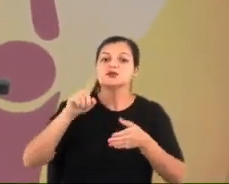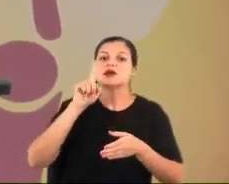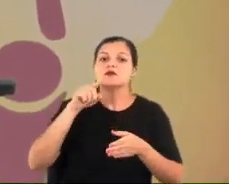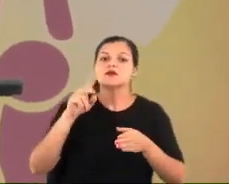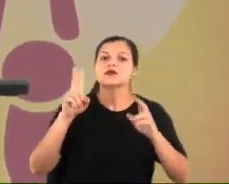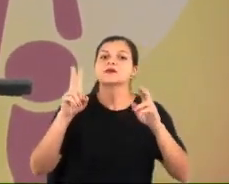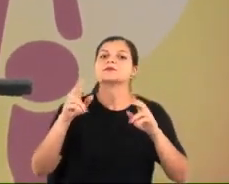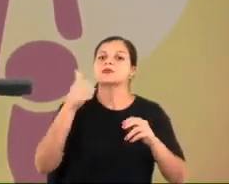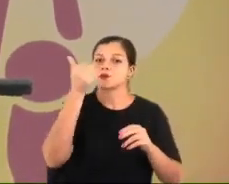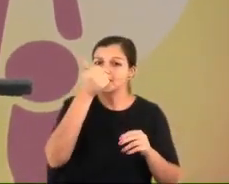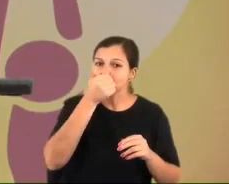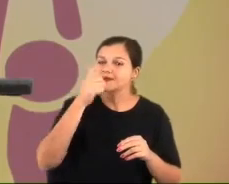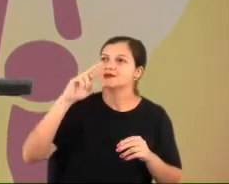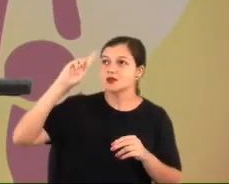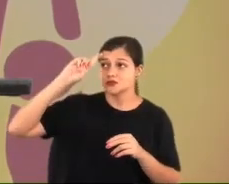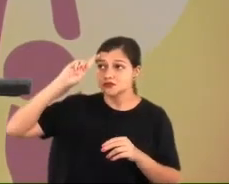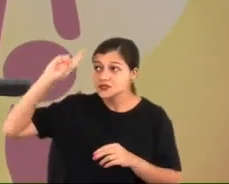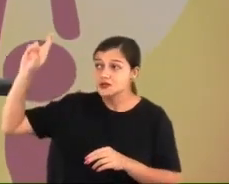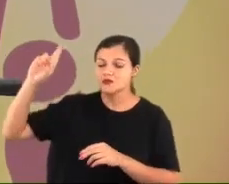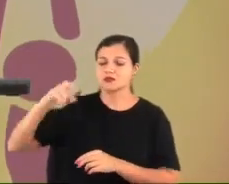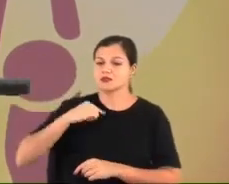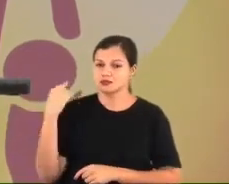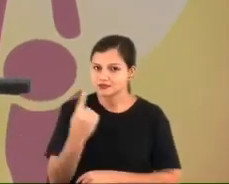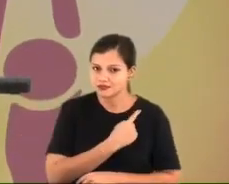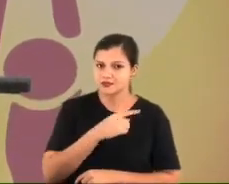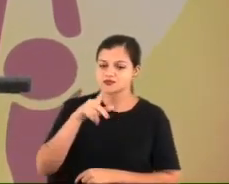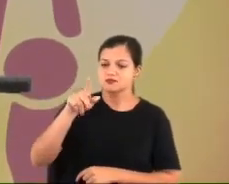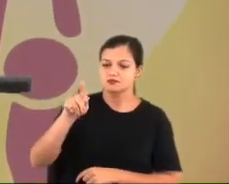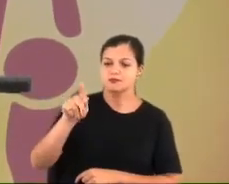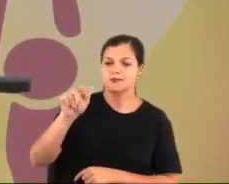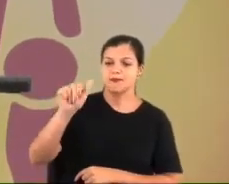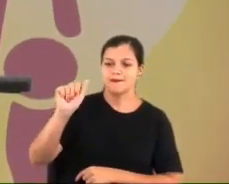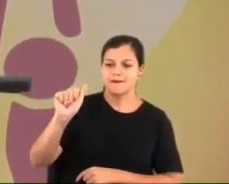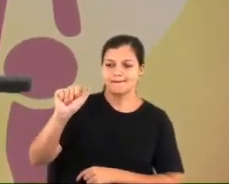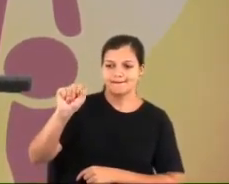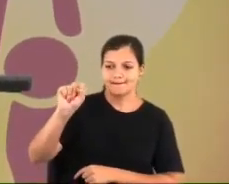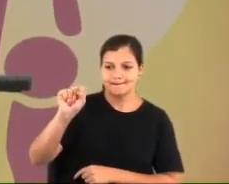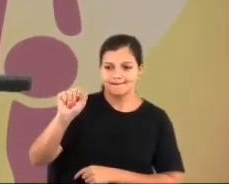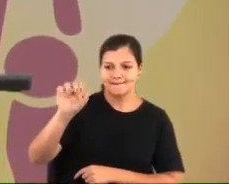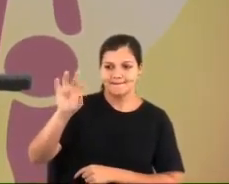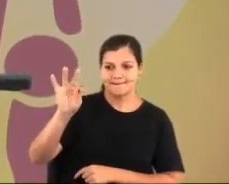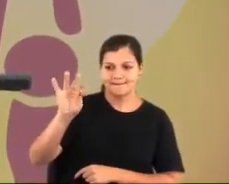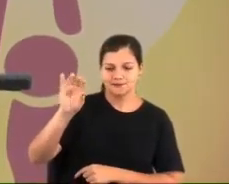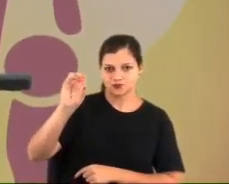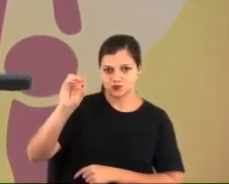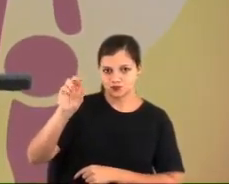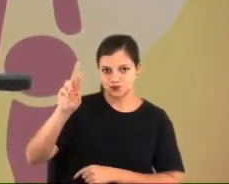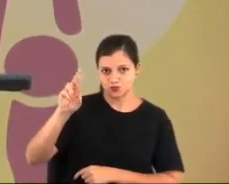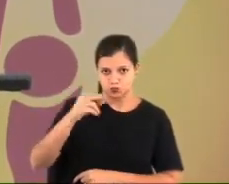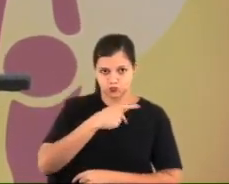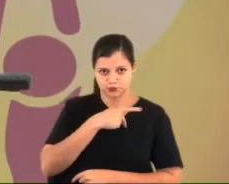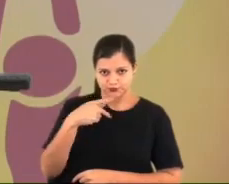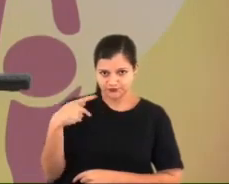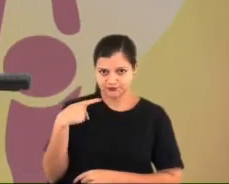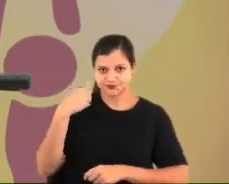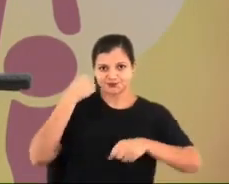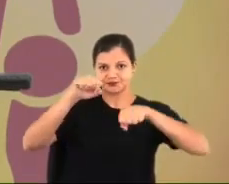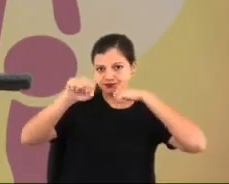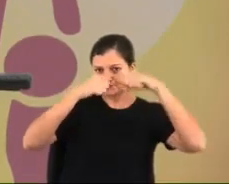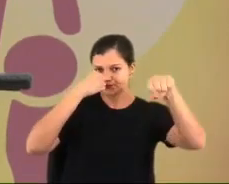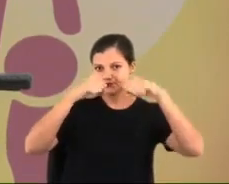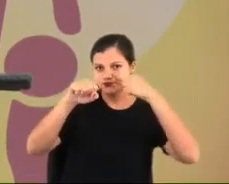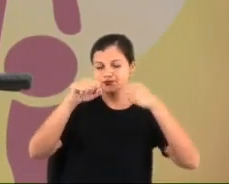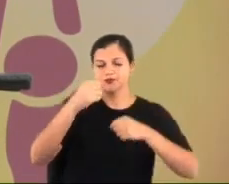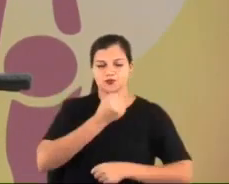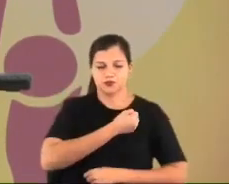Senhor é o nosso pastor. O Senhor é o nosso pastor. Salmo 23, 1, você